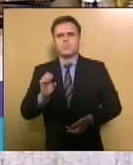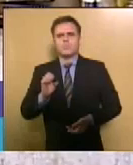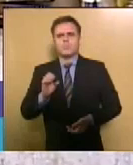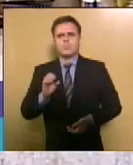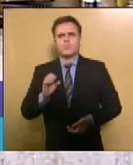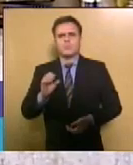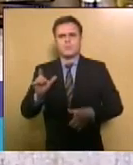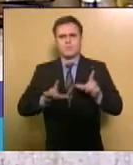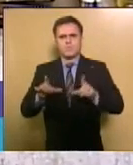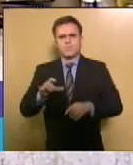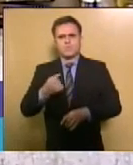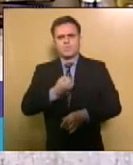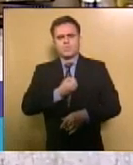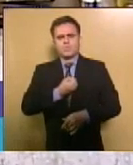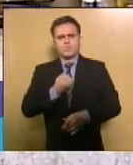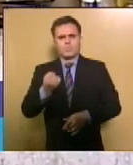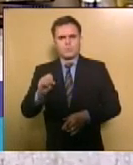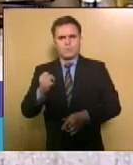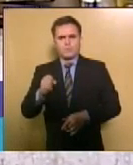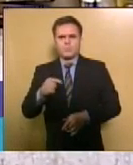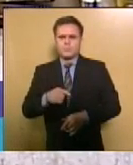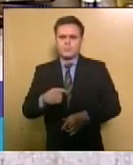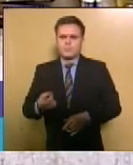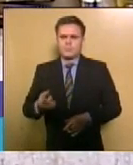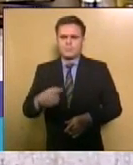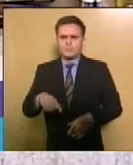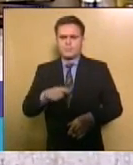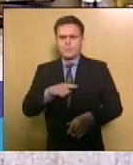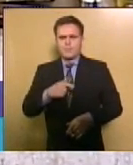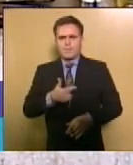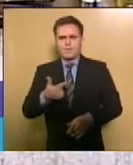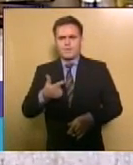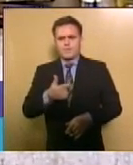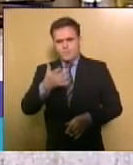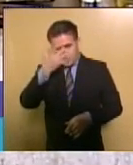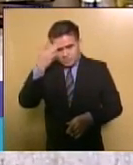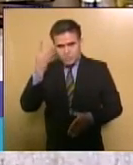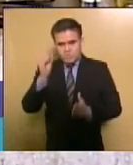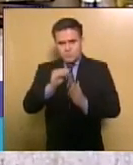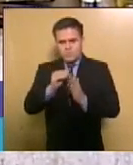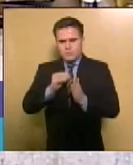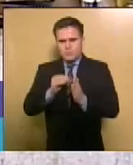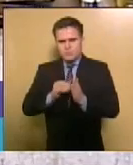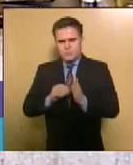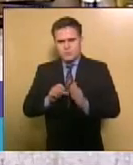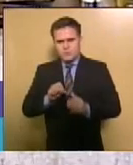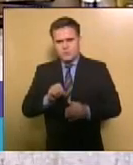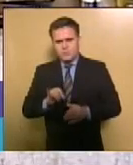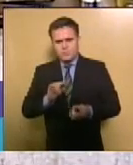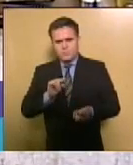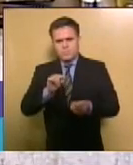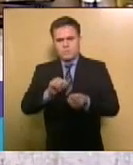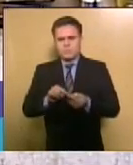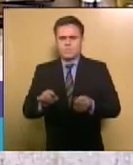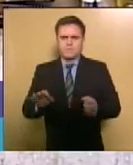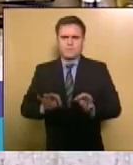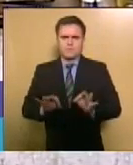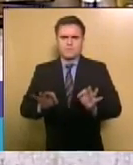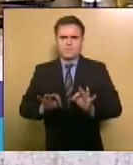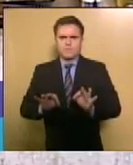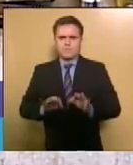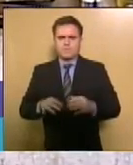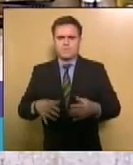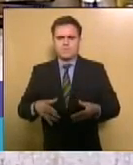e e pedir também o seguinte nós temos 22 pessoas inscritas se a gente não objetivar né vai